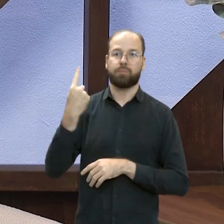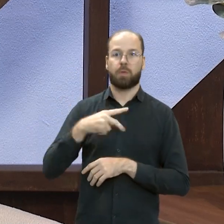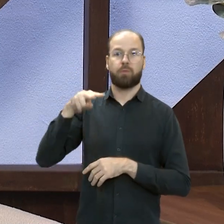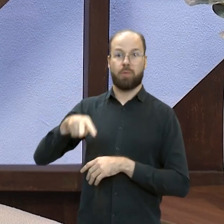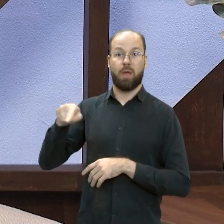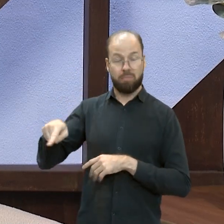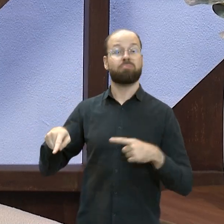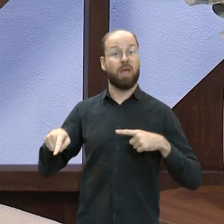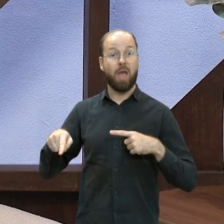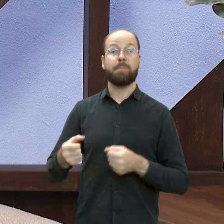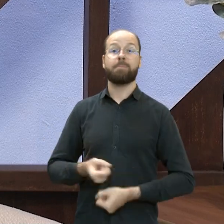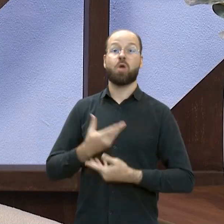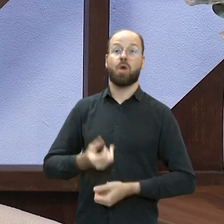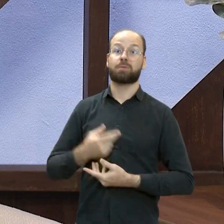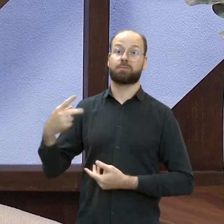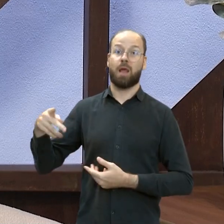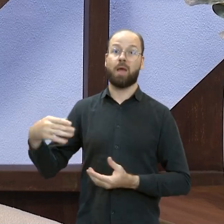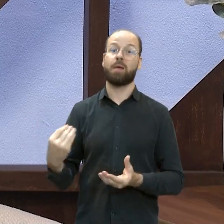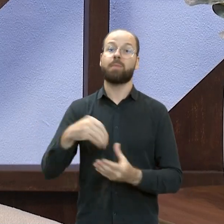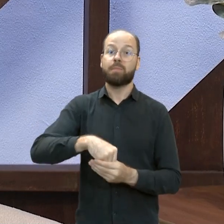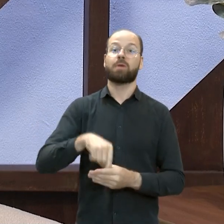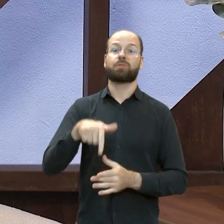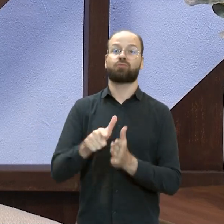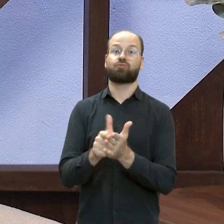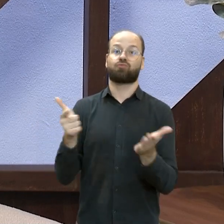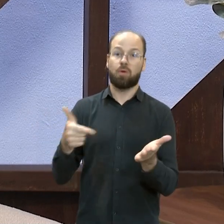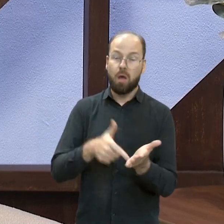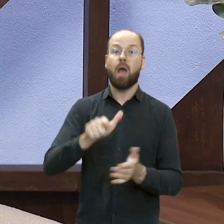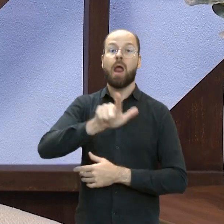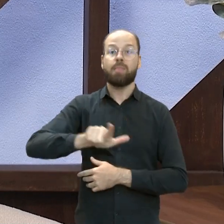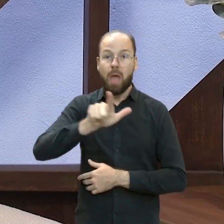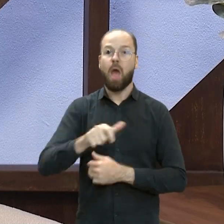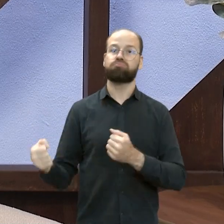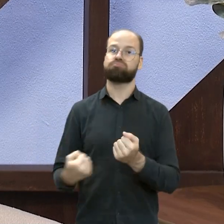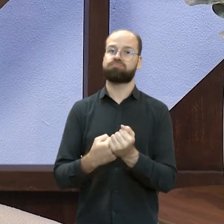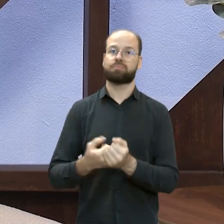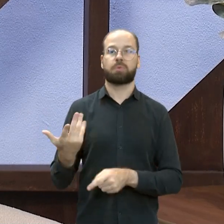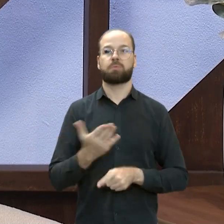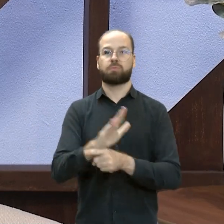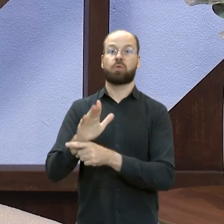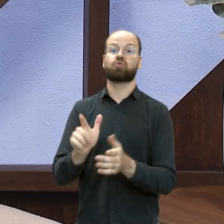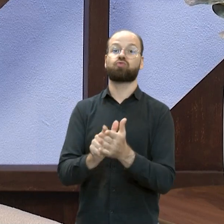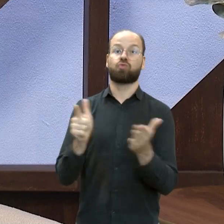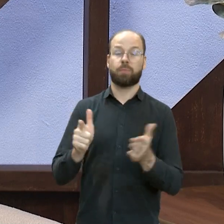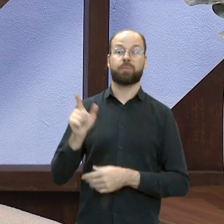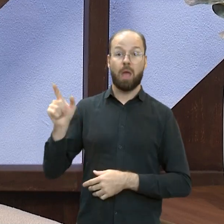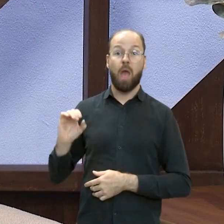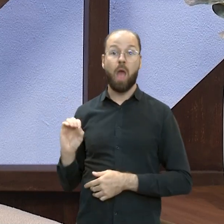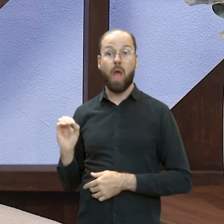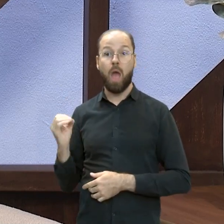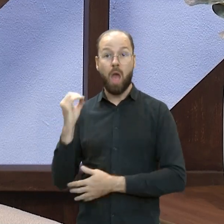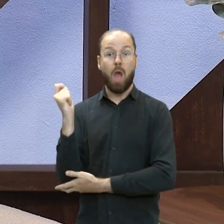dela publicada, né, em colaborações literárias, em muitos jornais, desde o Rio Grande do Sul até jornais